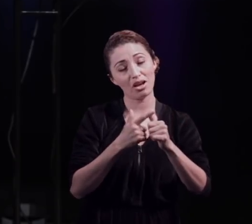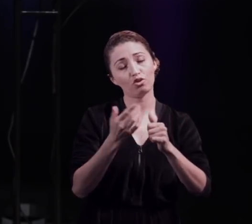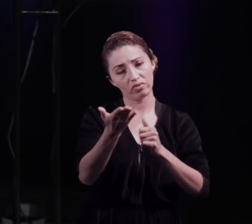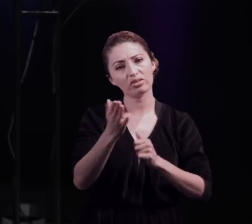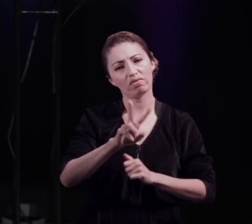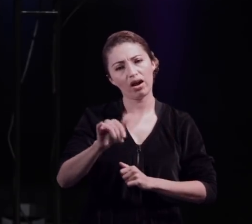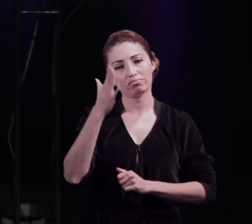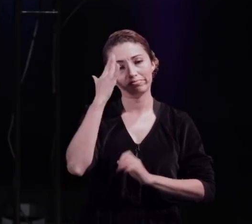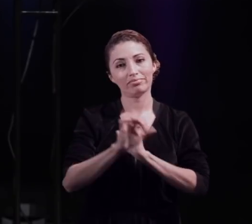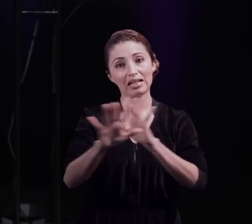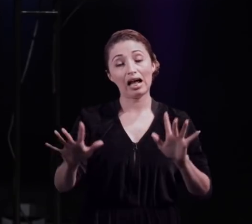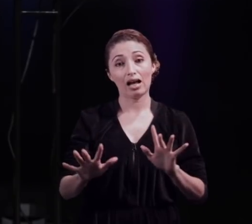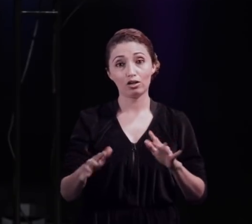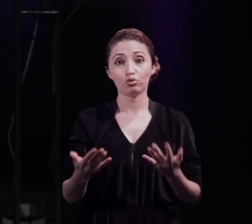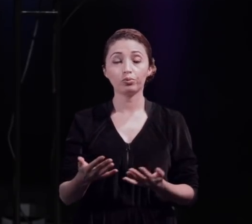entender o porquê.